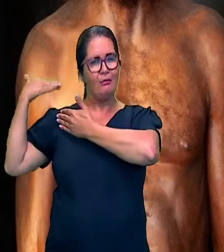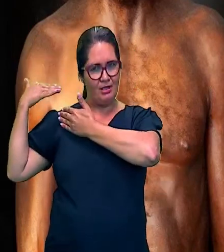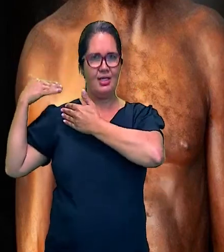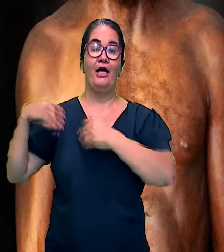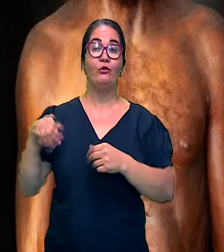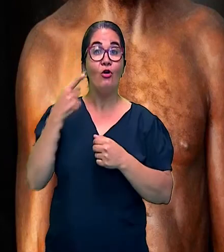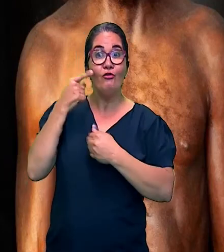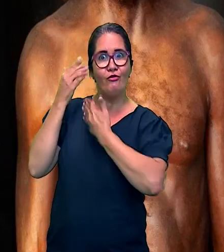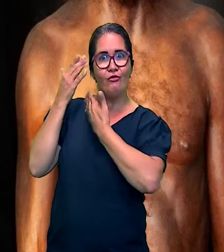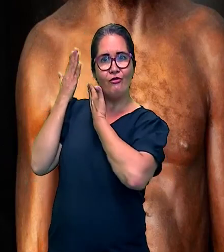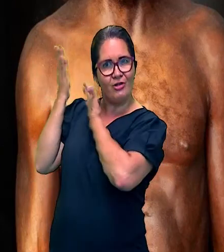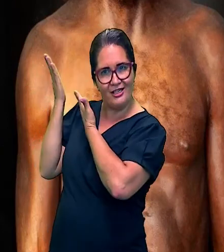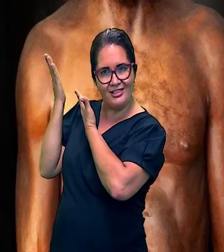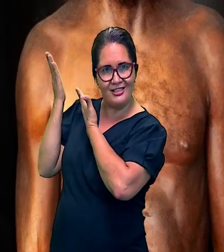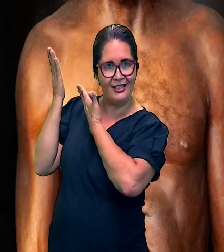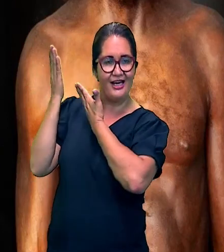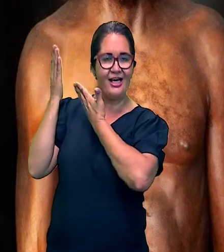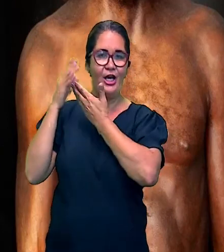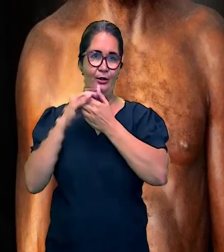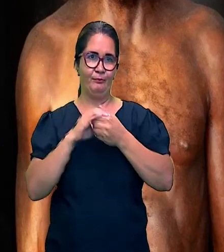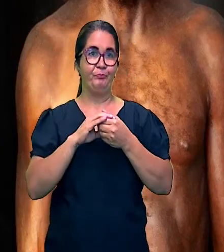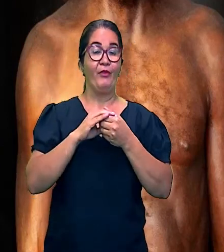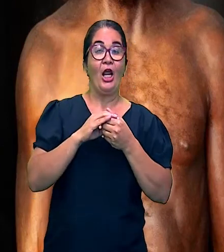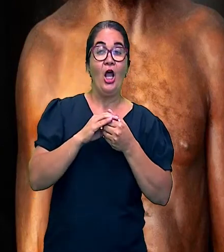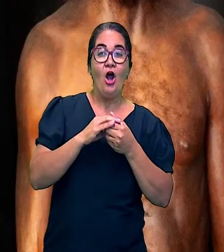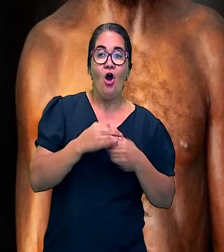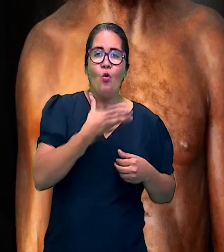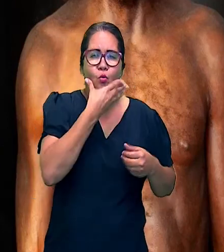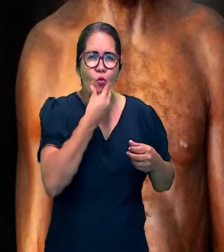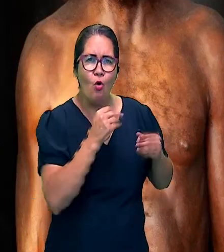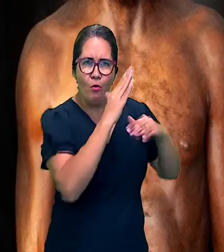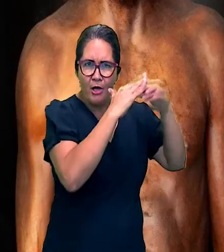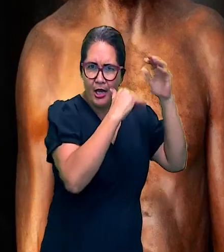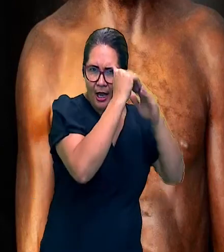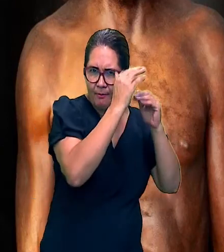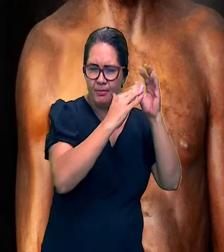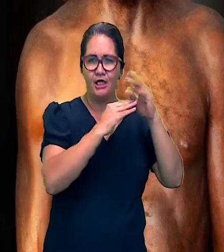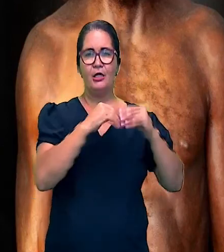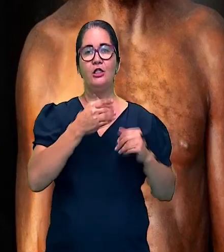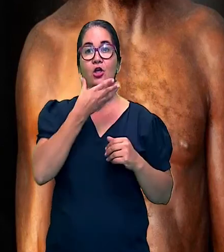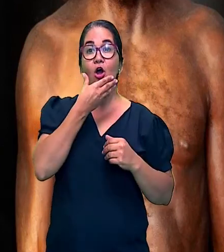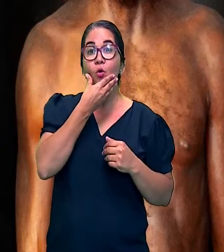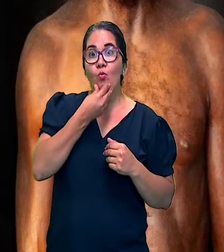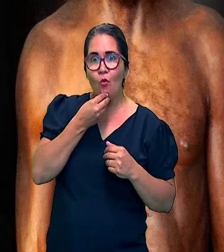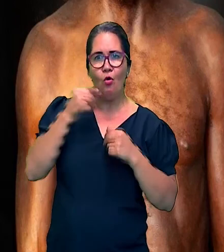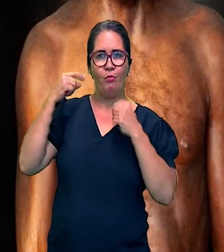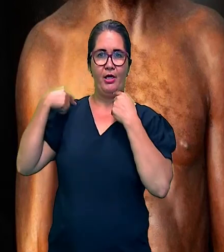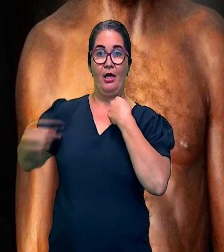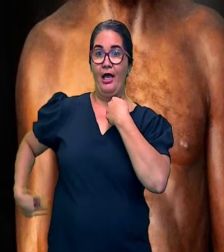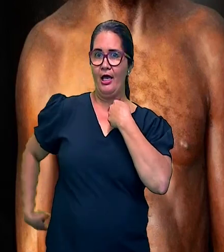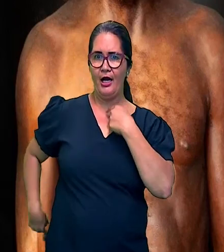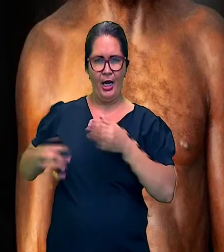o Erectus, o Neandertal e o Homo sapiens.